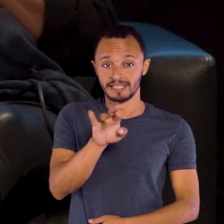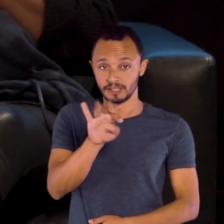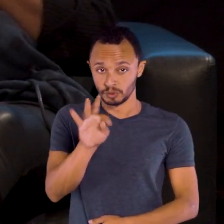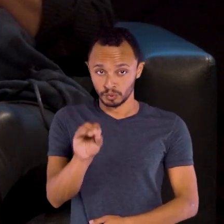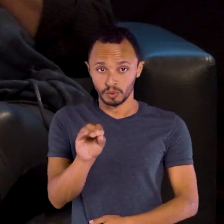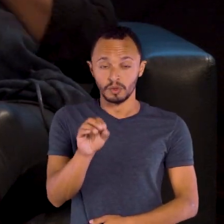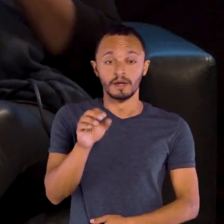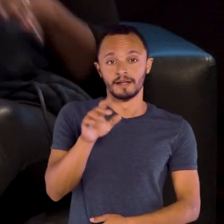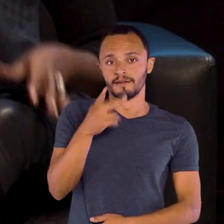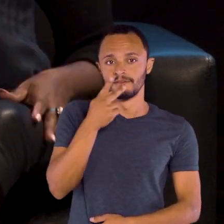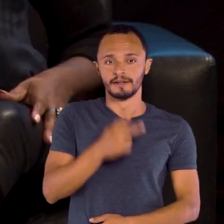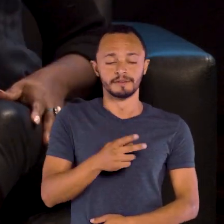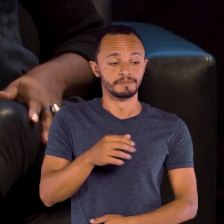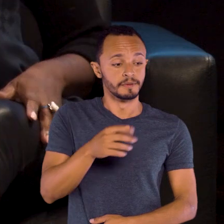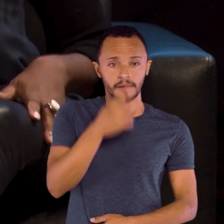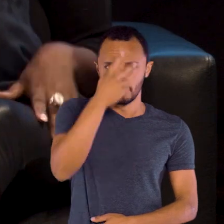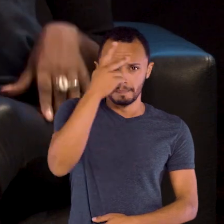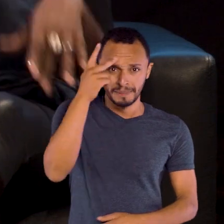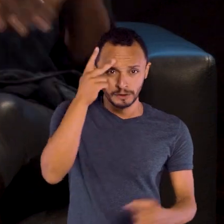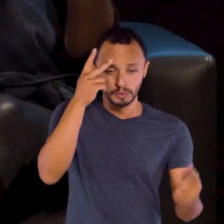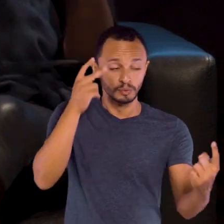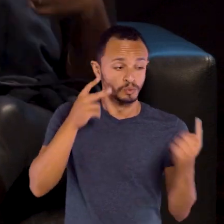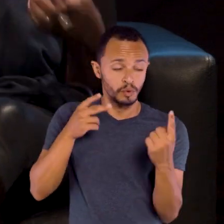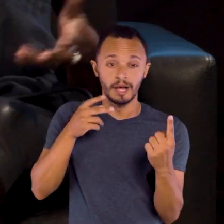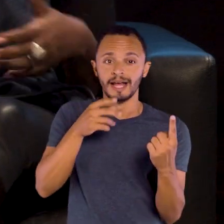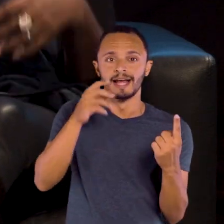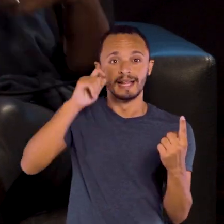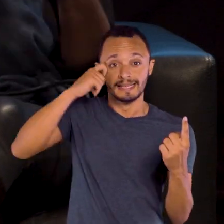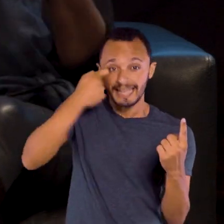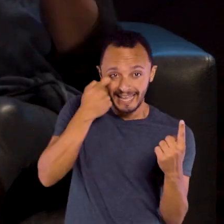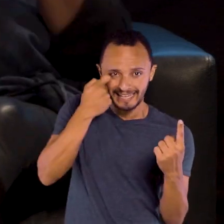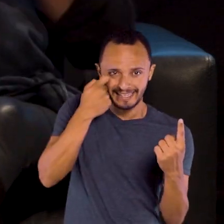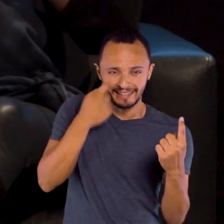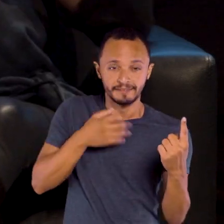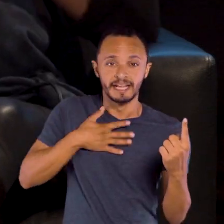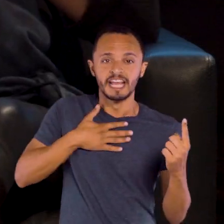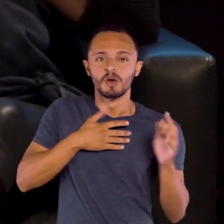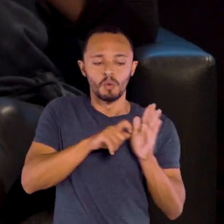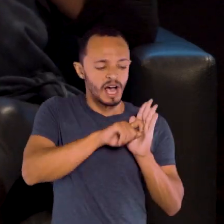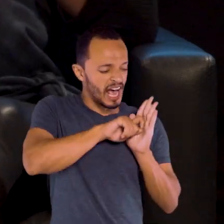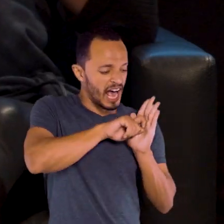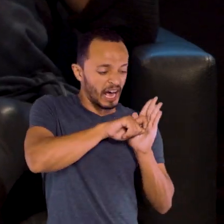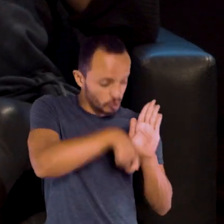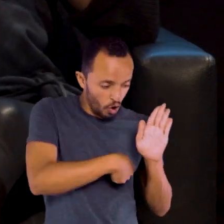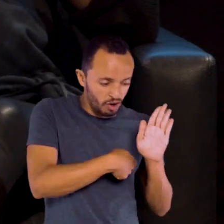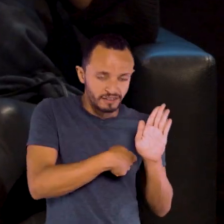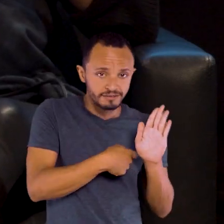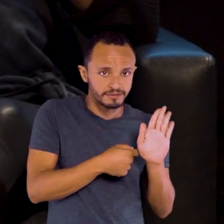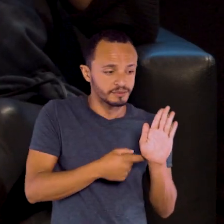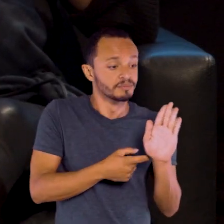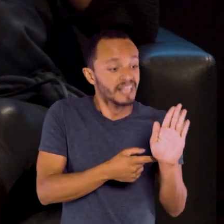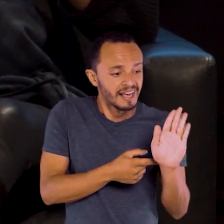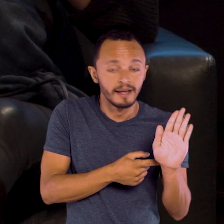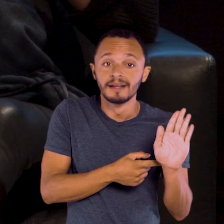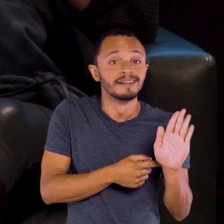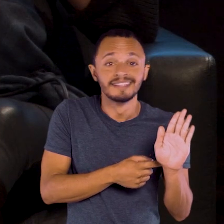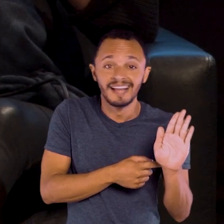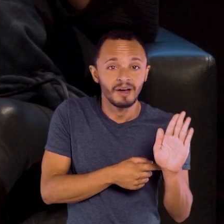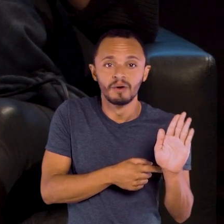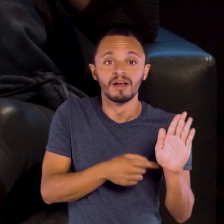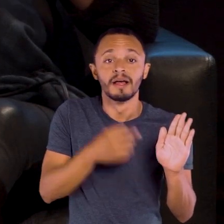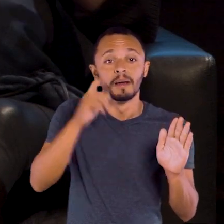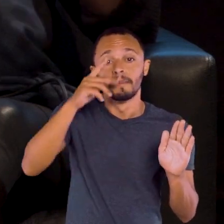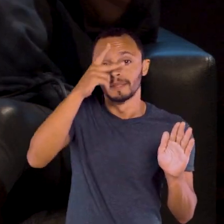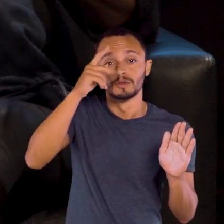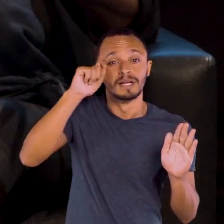dá consulta, né? Porque as pessoas sentam e contam a vida, e isso é lindo, né? Sobre a mesa, vemos os livros